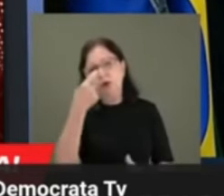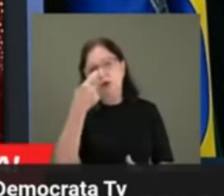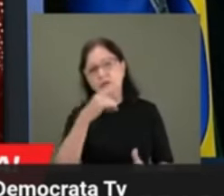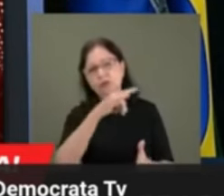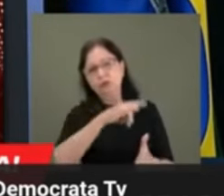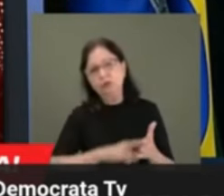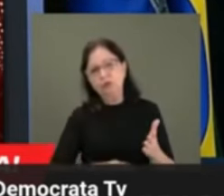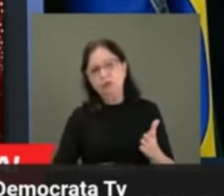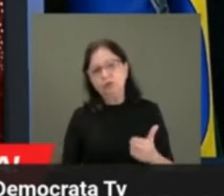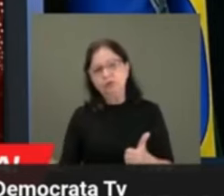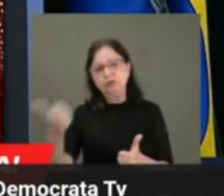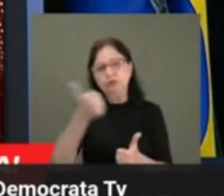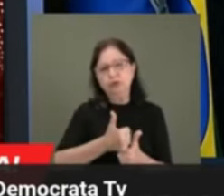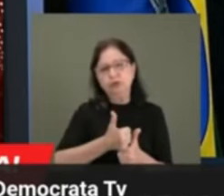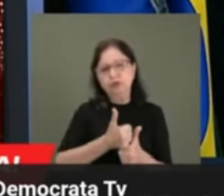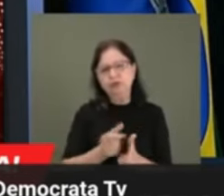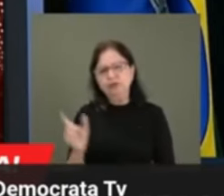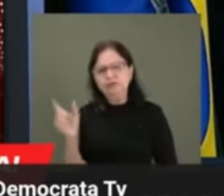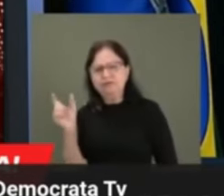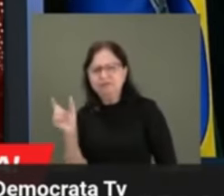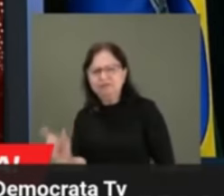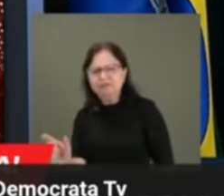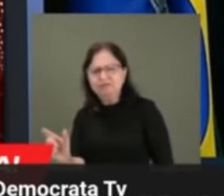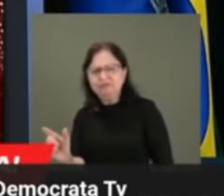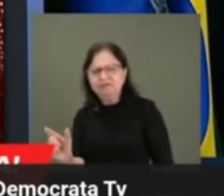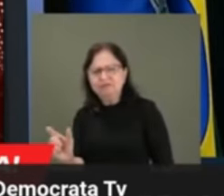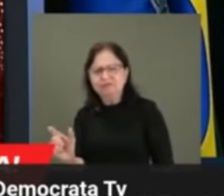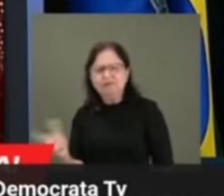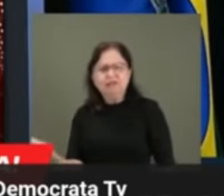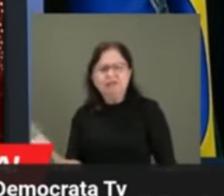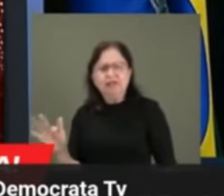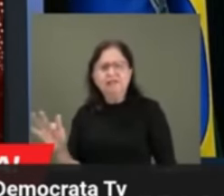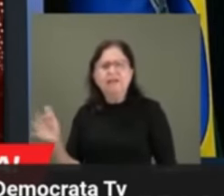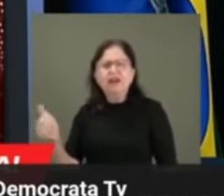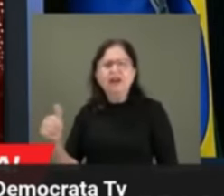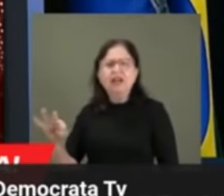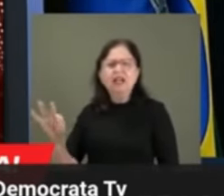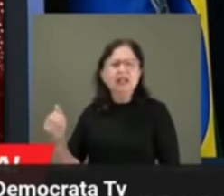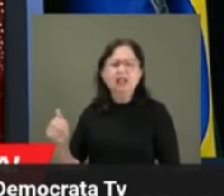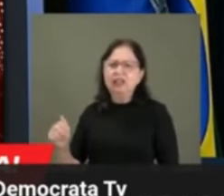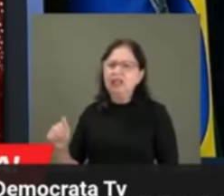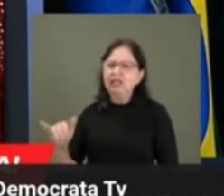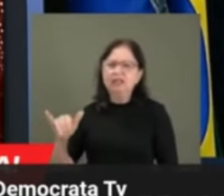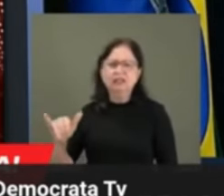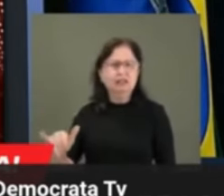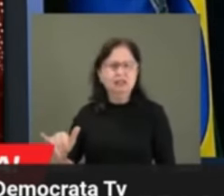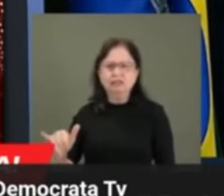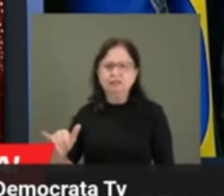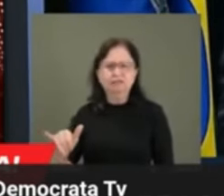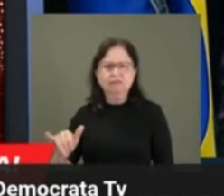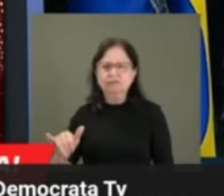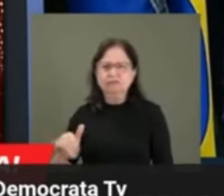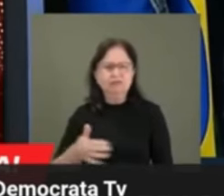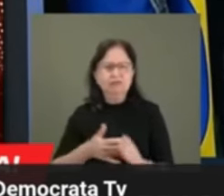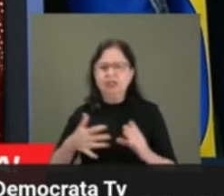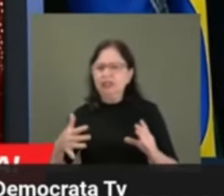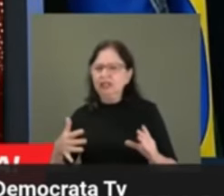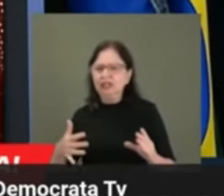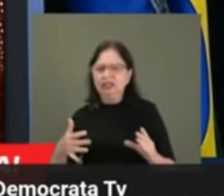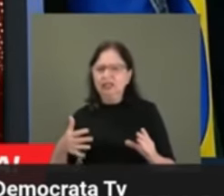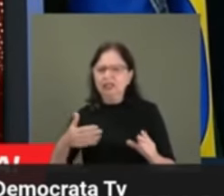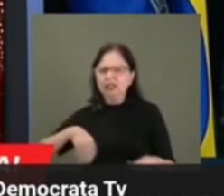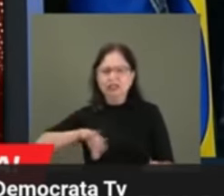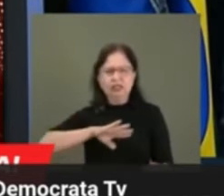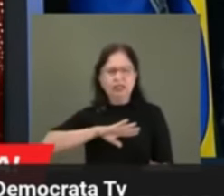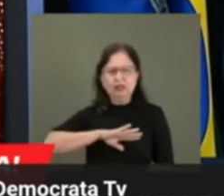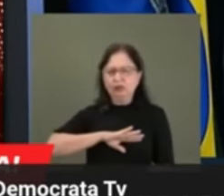que a absolutamente novo um debate que não nos condiz desde então não houve debate mais sobre o assunto a tramitação